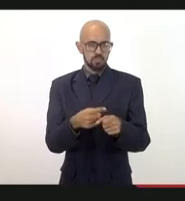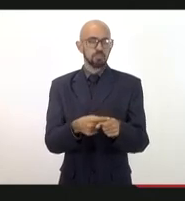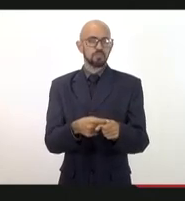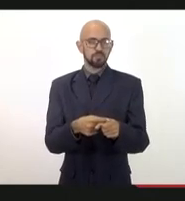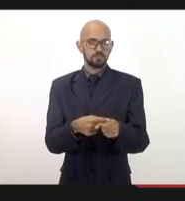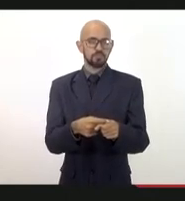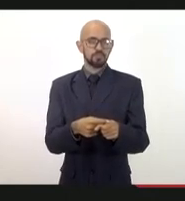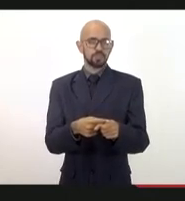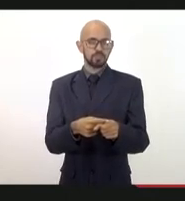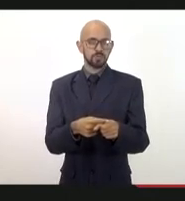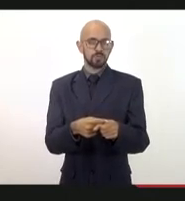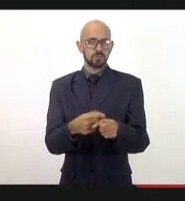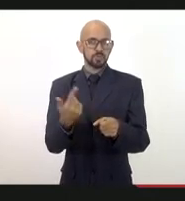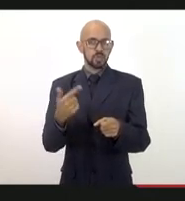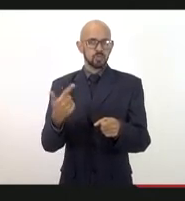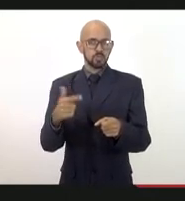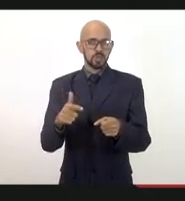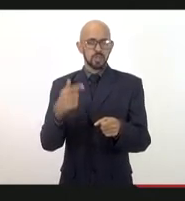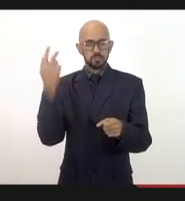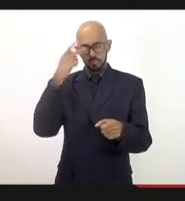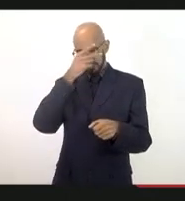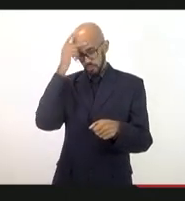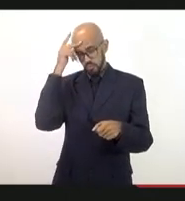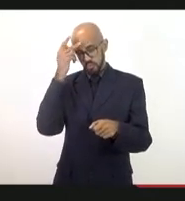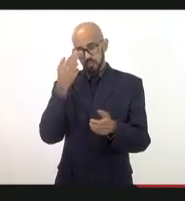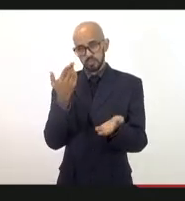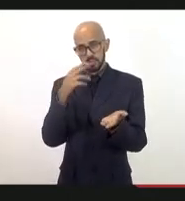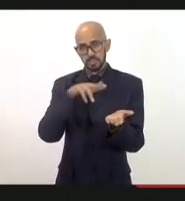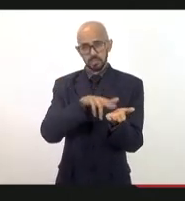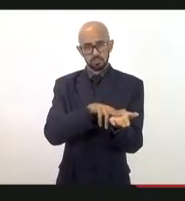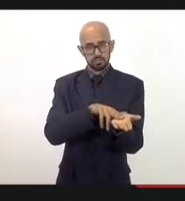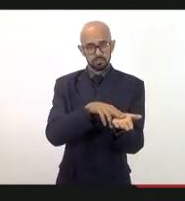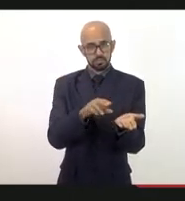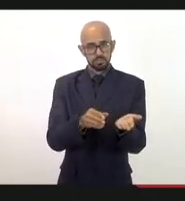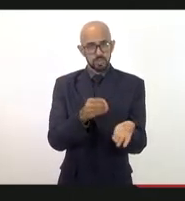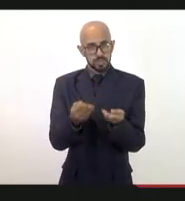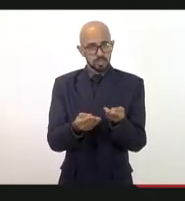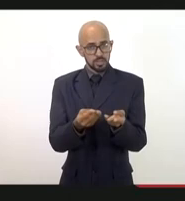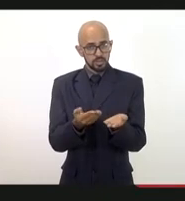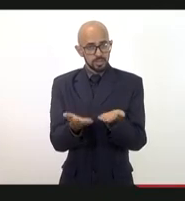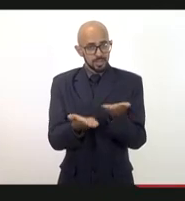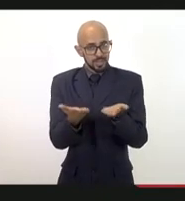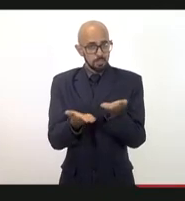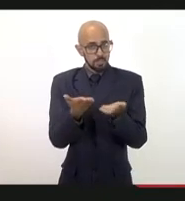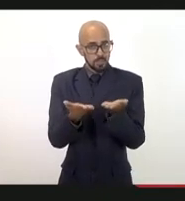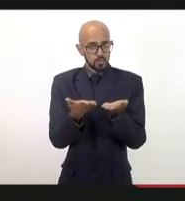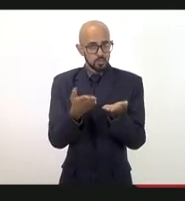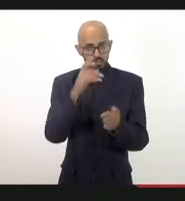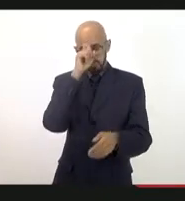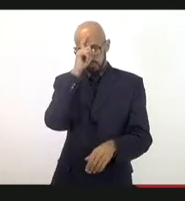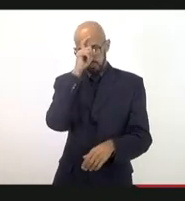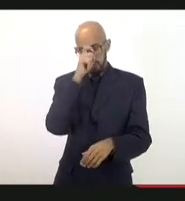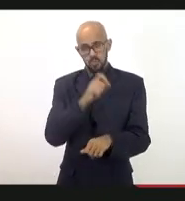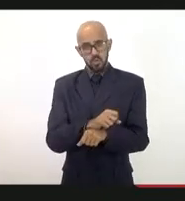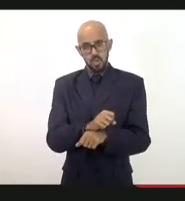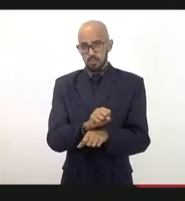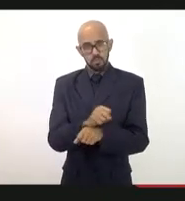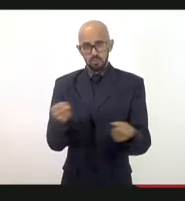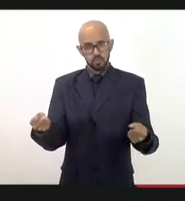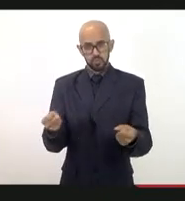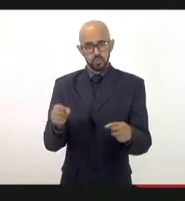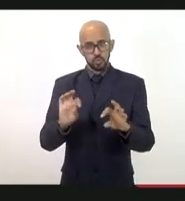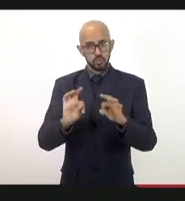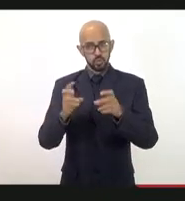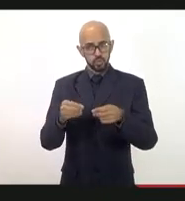aqui, não tenha paciente para ser tratado a nível hospitalar. Não é possível que todos os